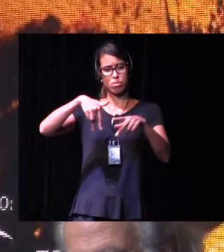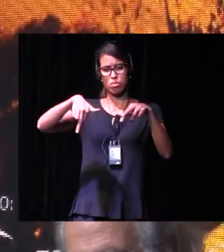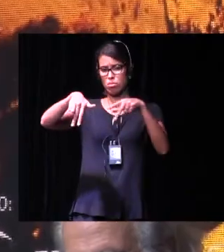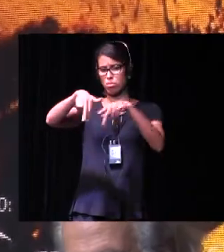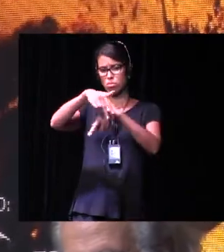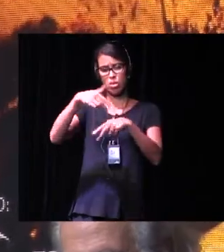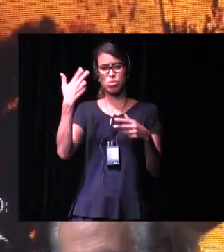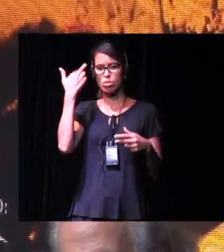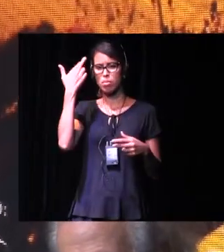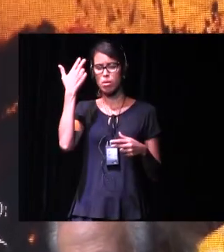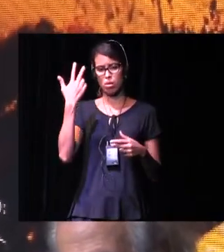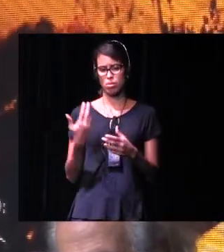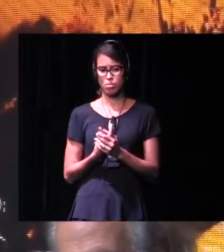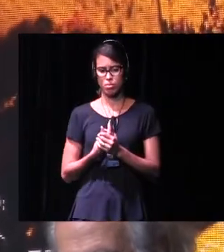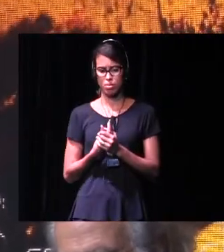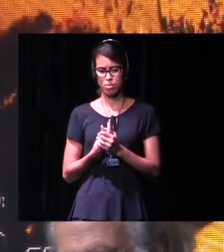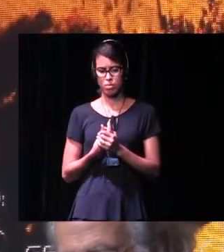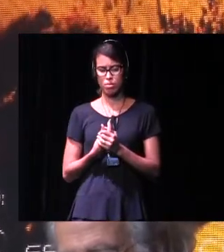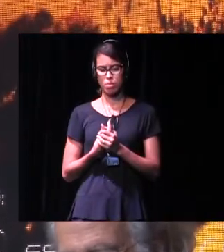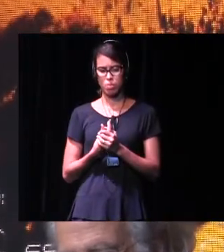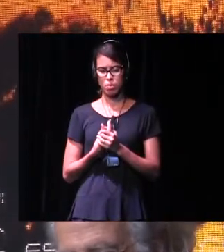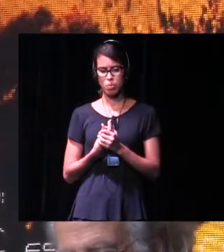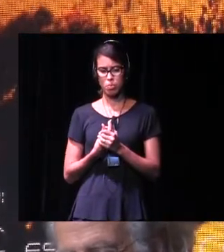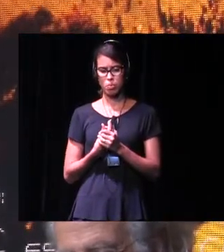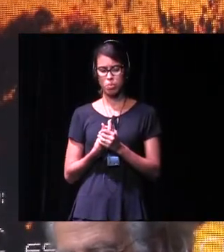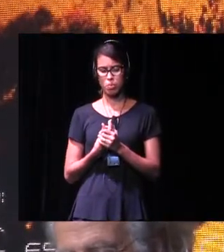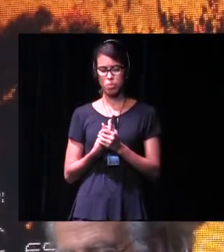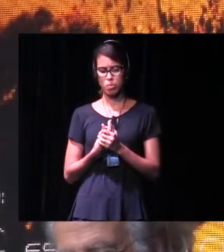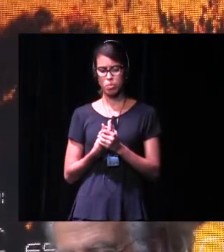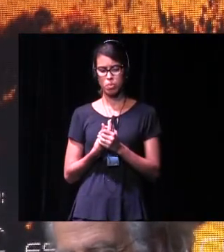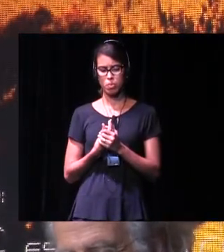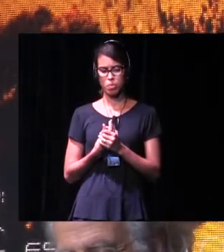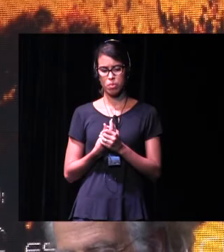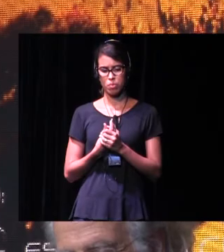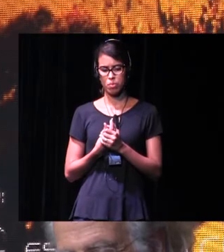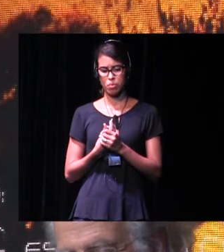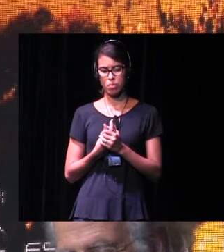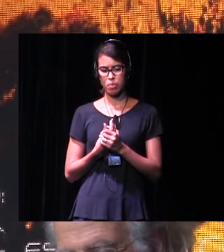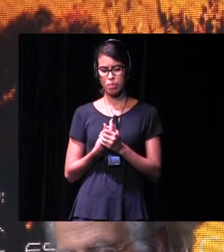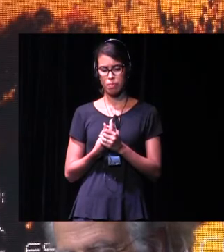Convivência, solidão, todos os matizes